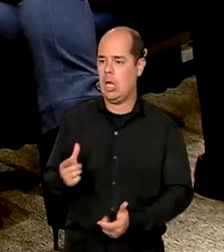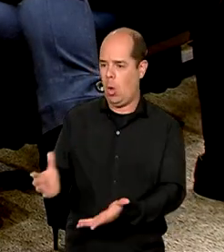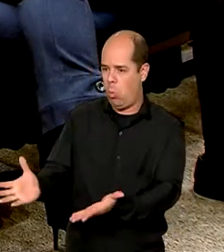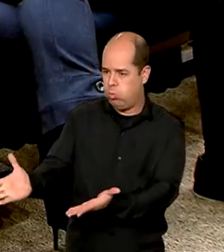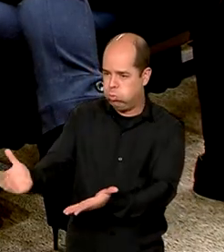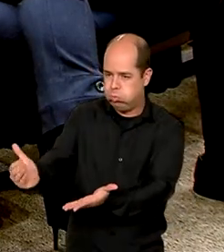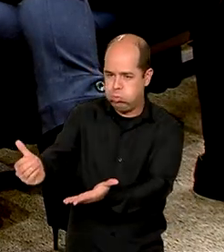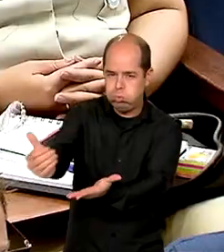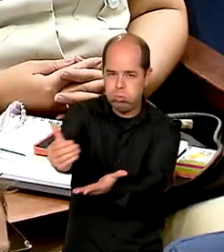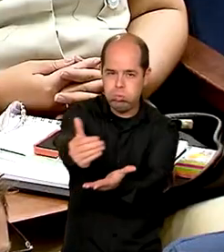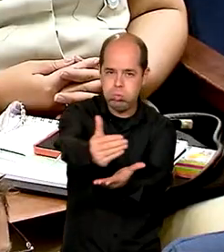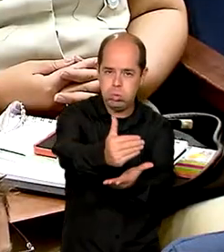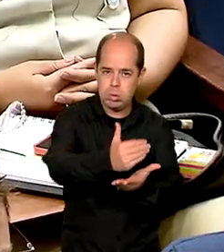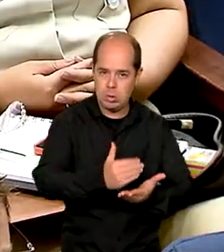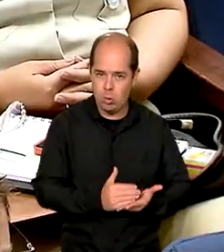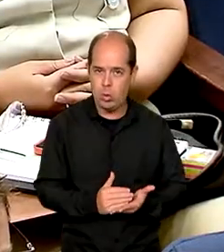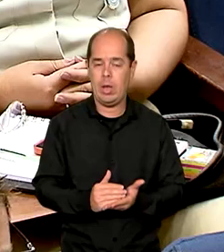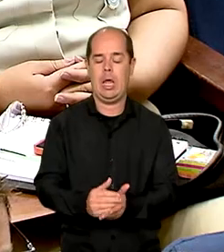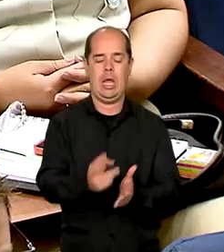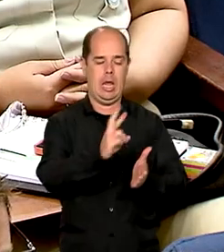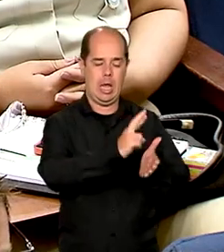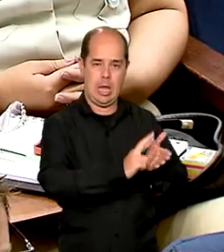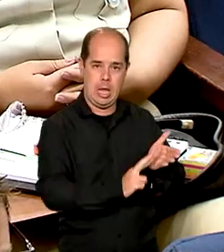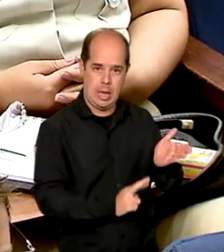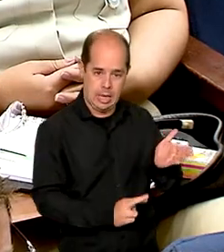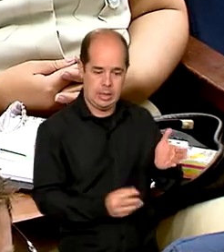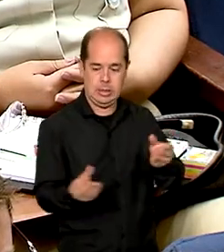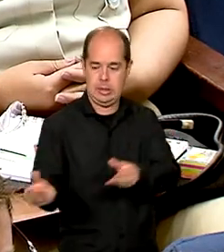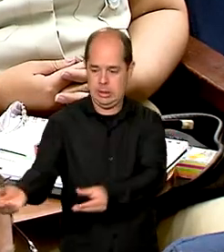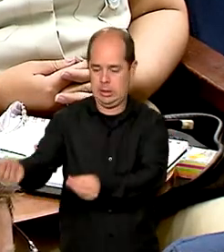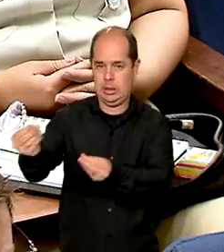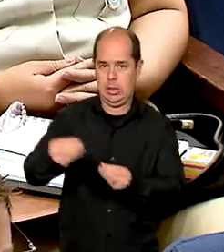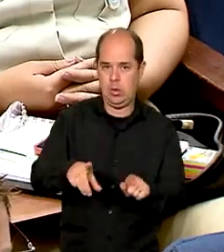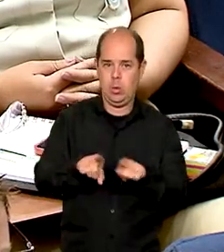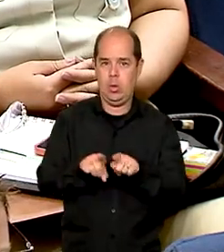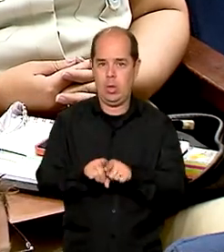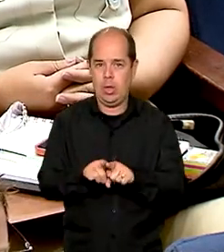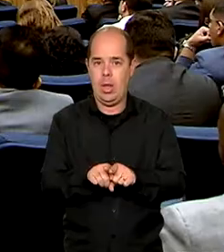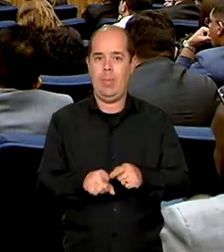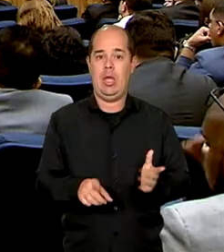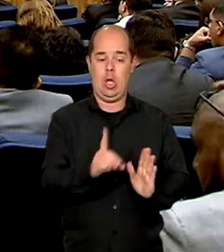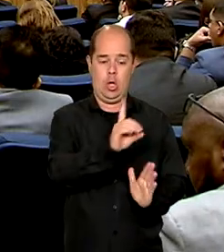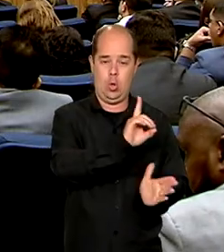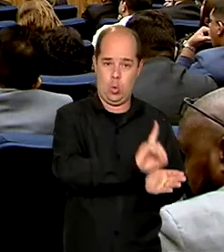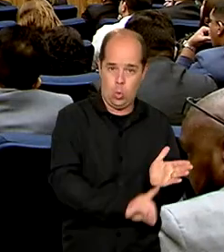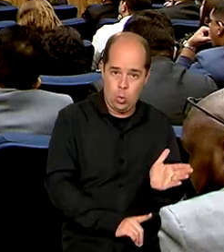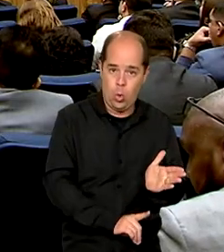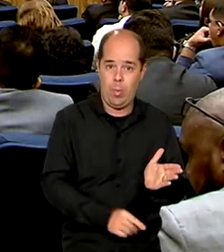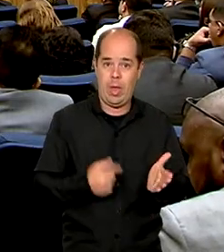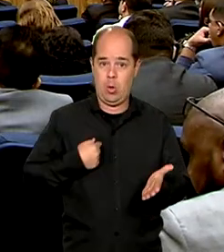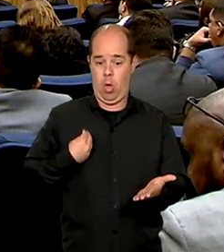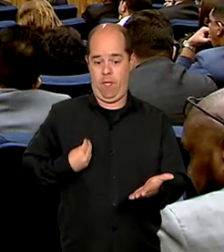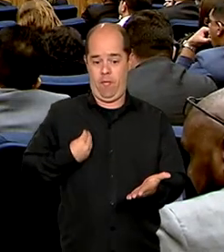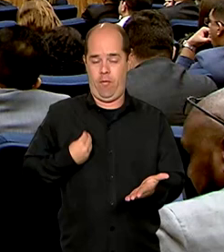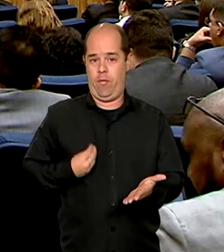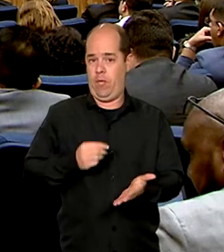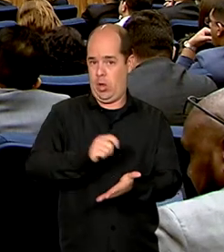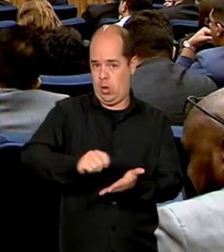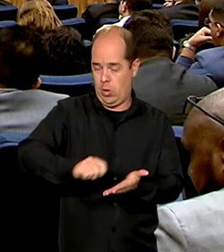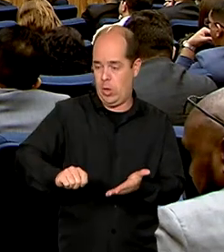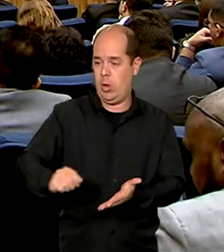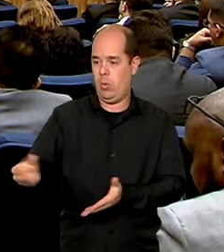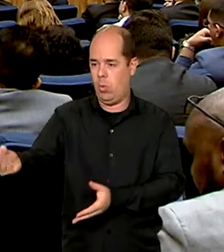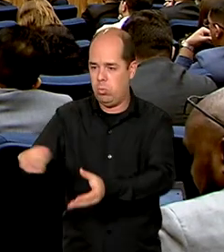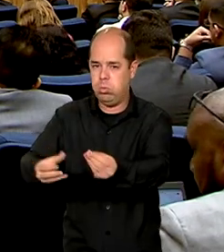cartão resposta, folha de redação e os documentos com a folha de presença. Os materiais são enviados para as centrais